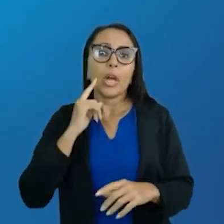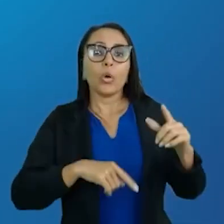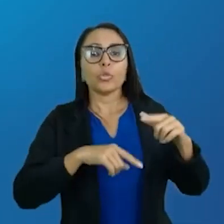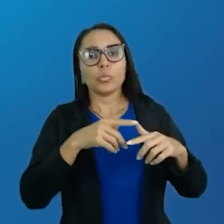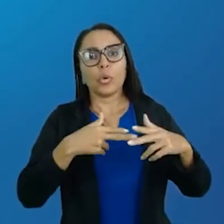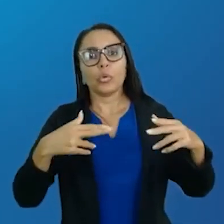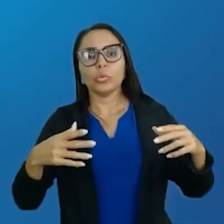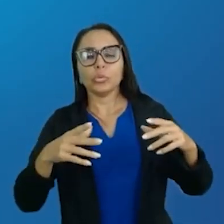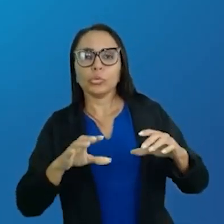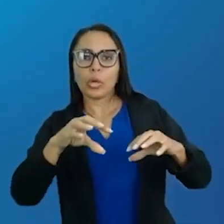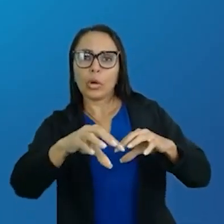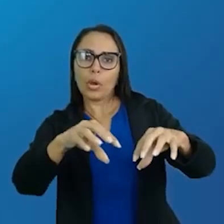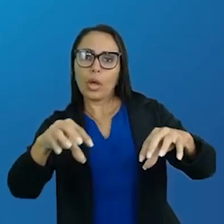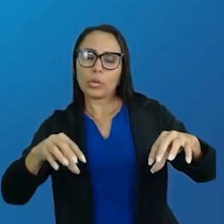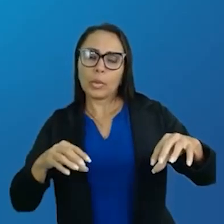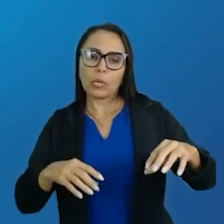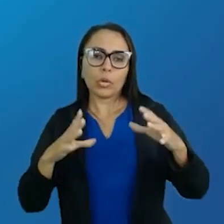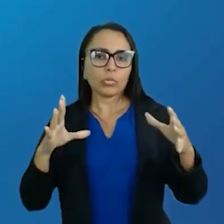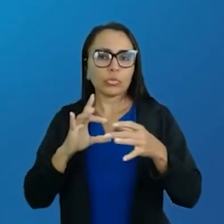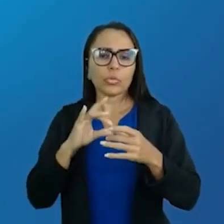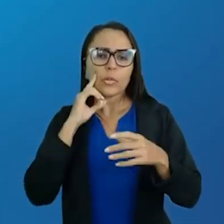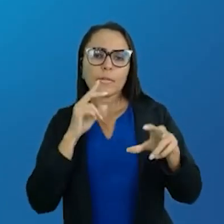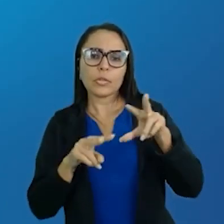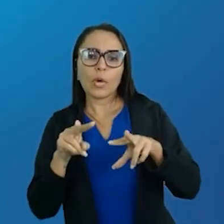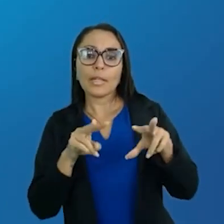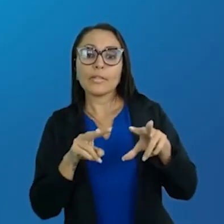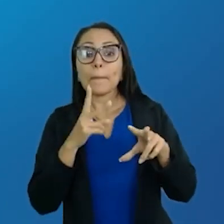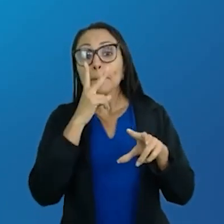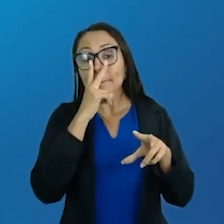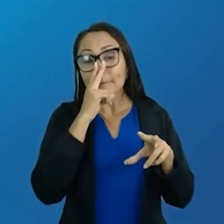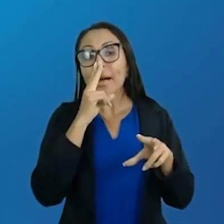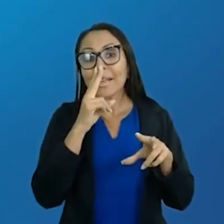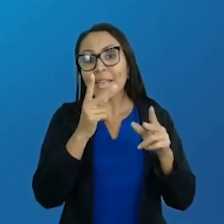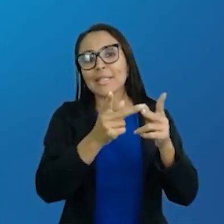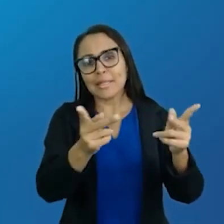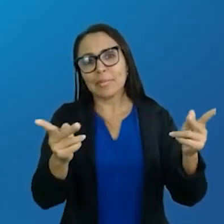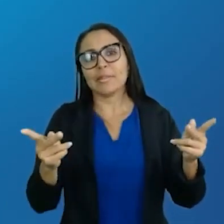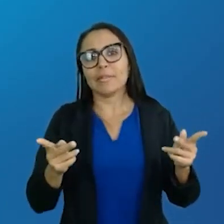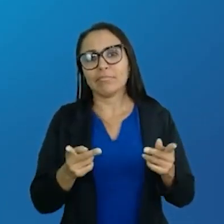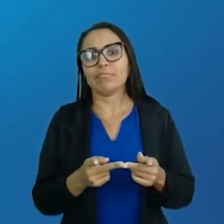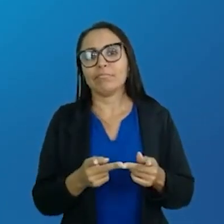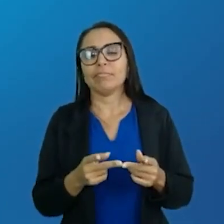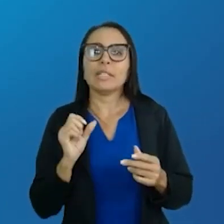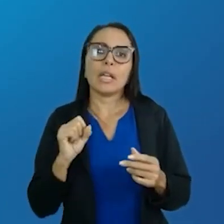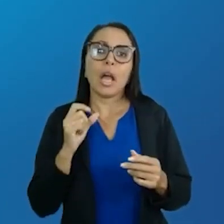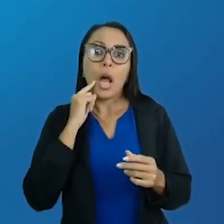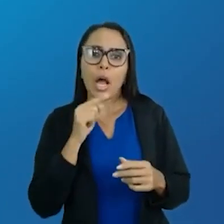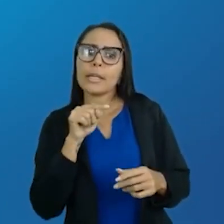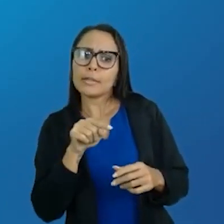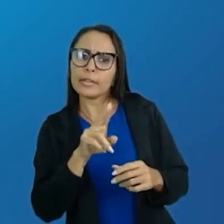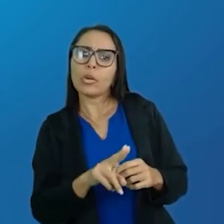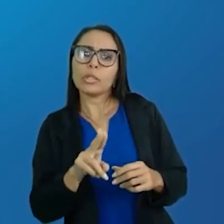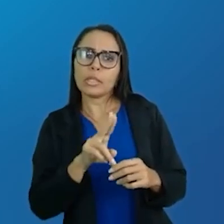lado. Só que quando se junta tudo, você visualiza, mais ou menos, a pizza. Você visualiza que, tipo, não, isso daqui é utilizado